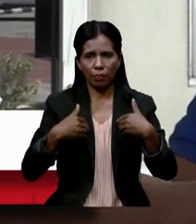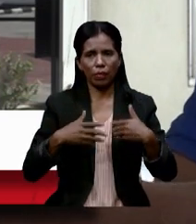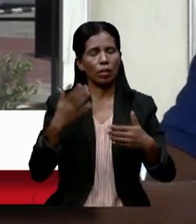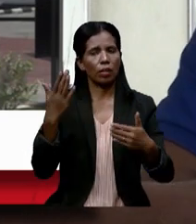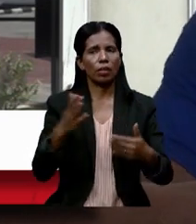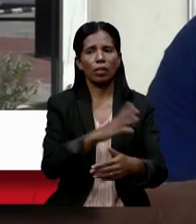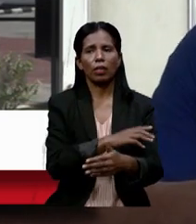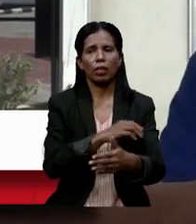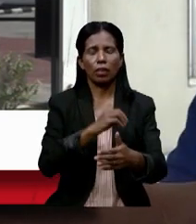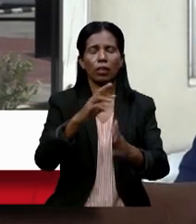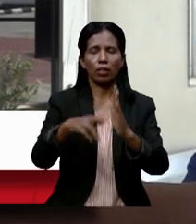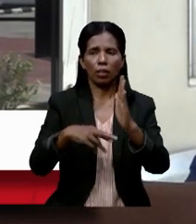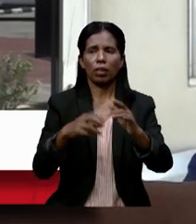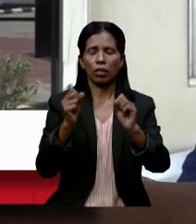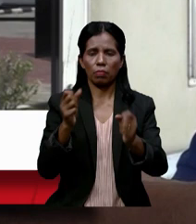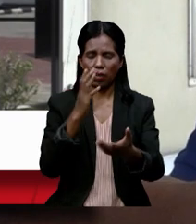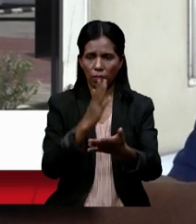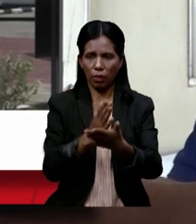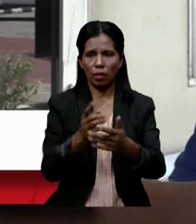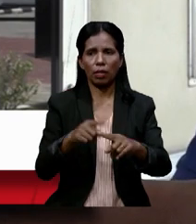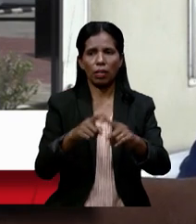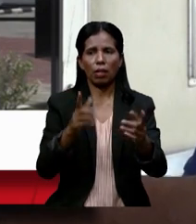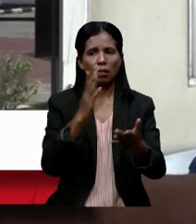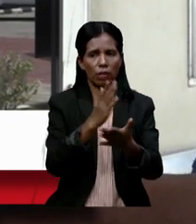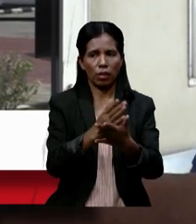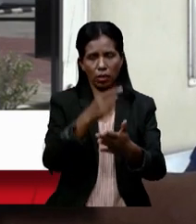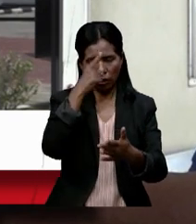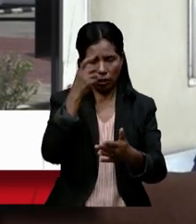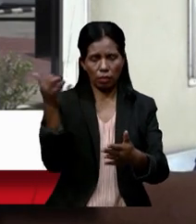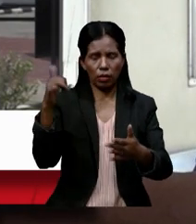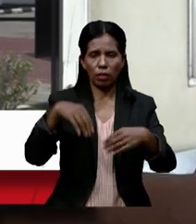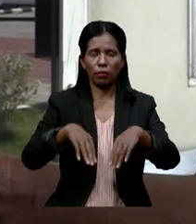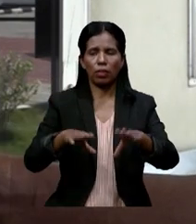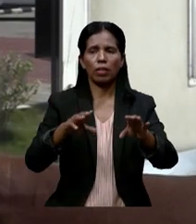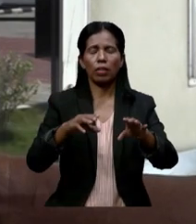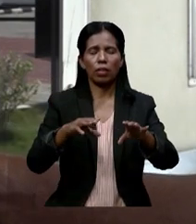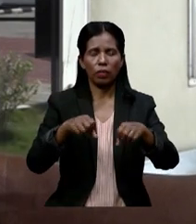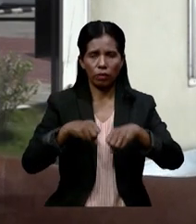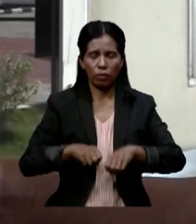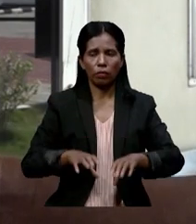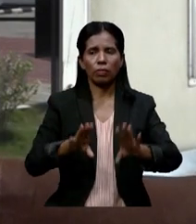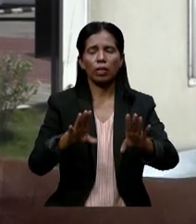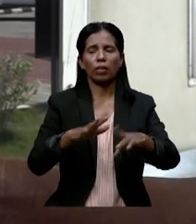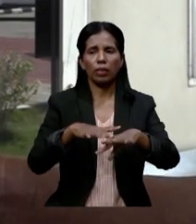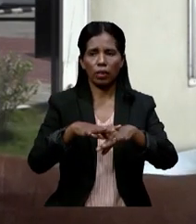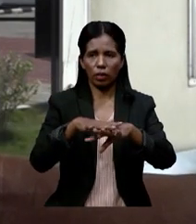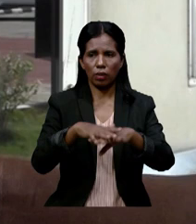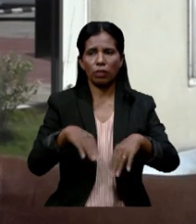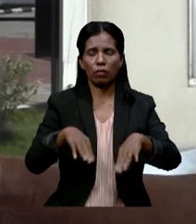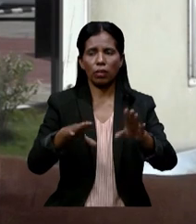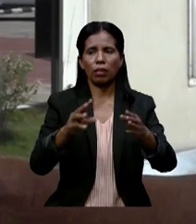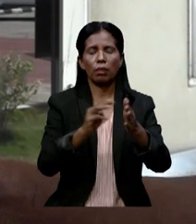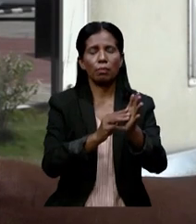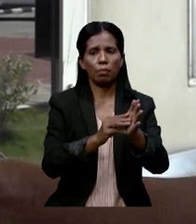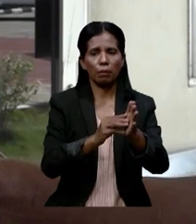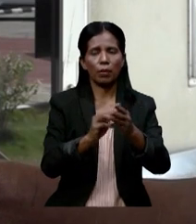estratégia, que mecanismo para a Tubel Rapara, Rapara, mané. Também se era fã antes, tais textos, se era fã no metro, era